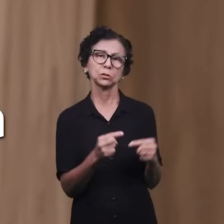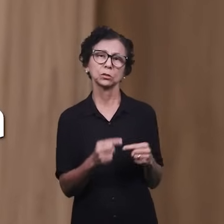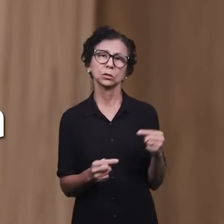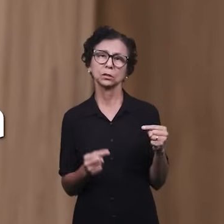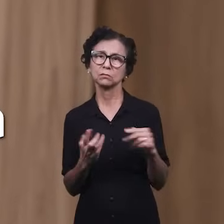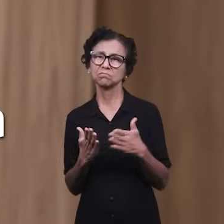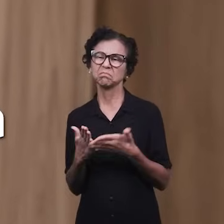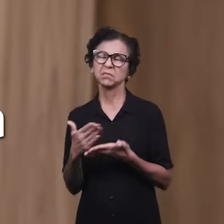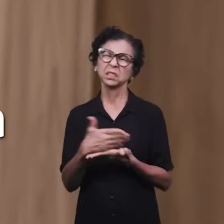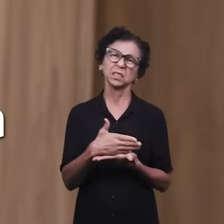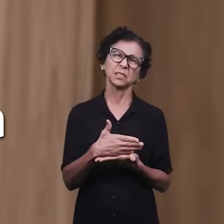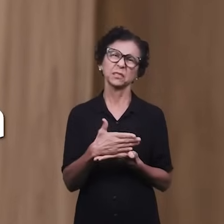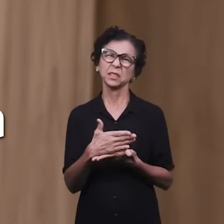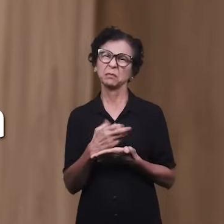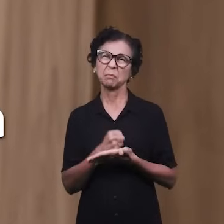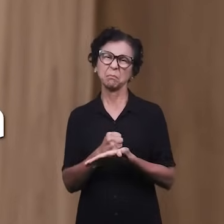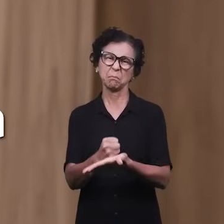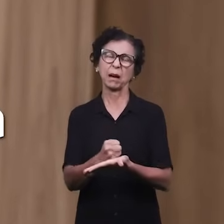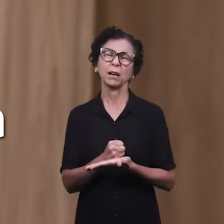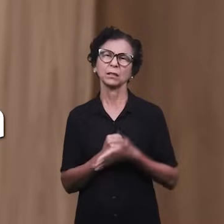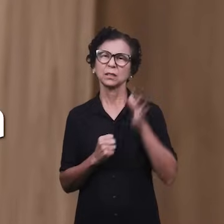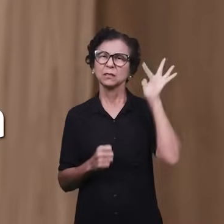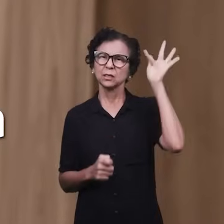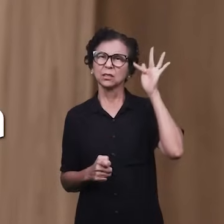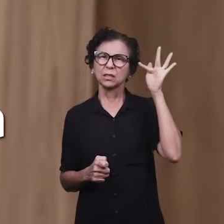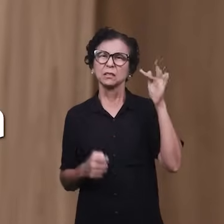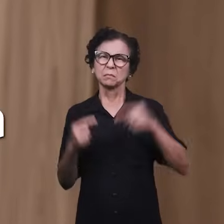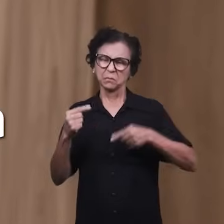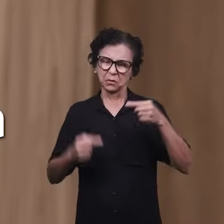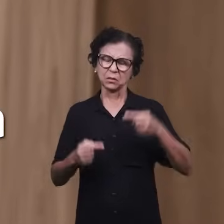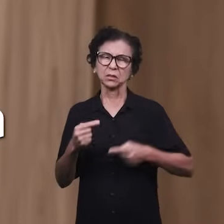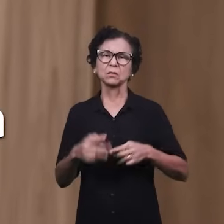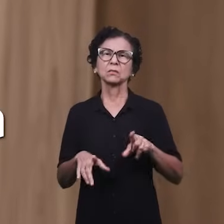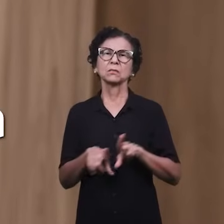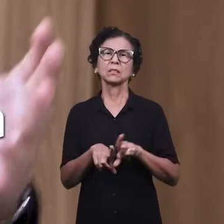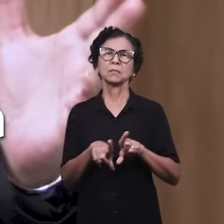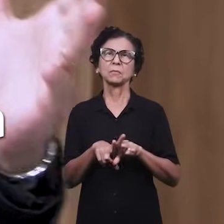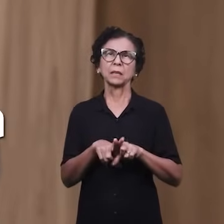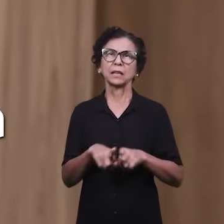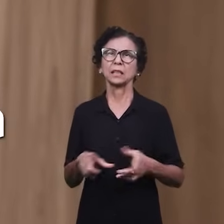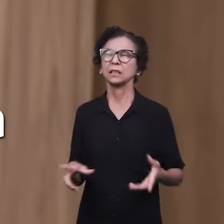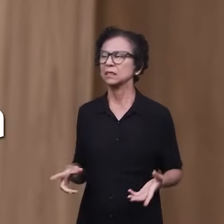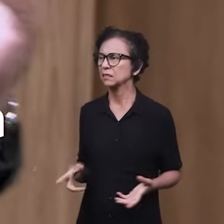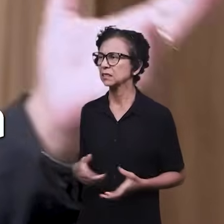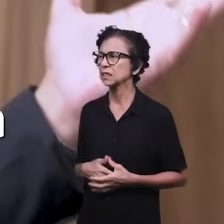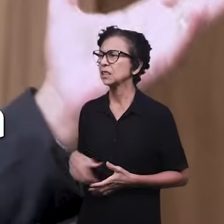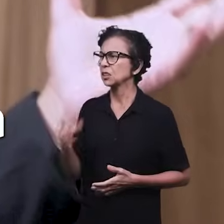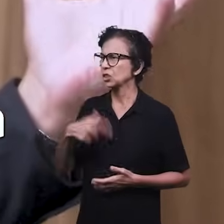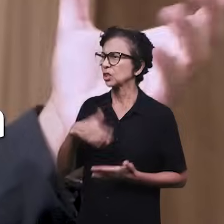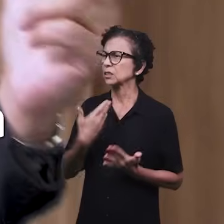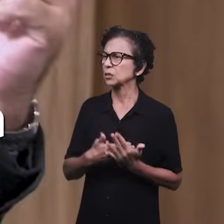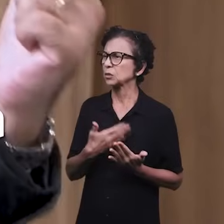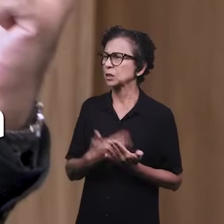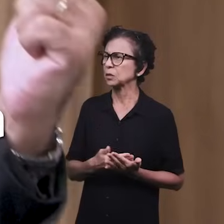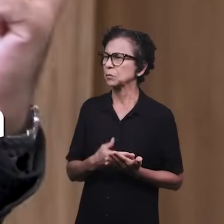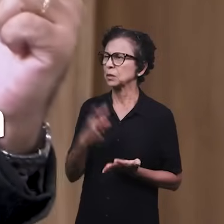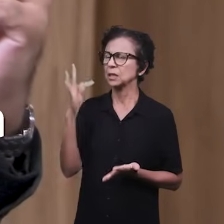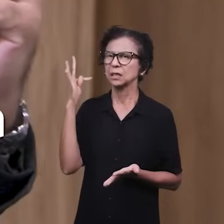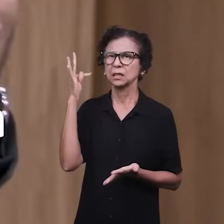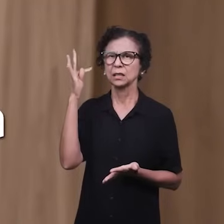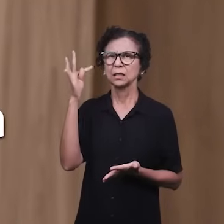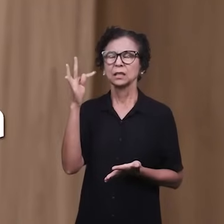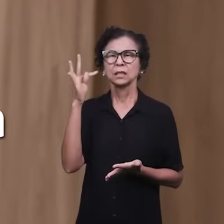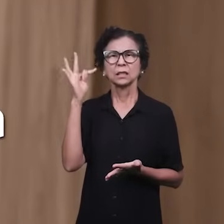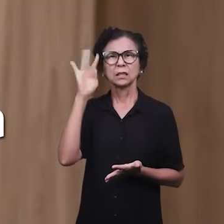um desvio, né, um amparo filosófico e político também. Em teoria política, nós estudamos muito,